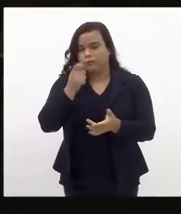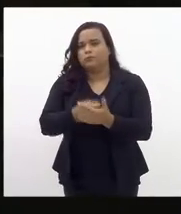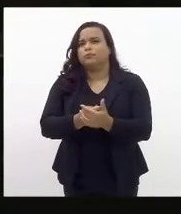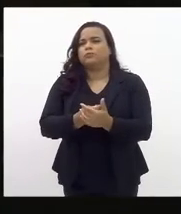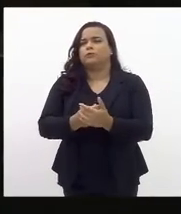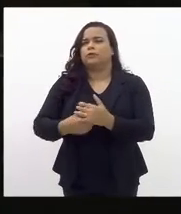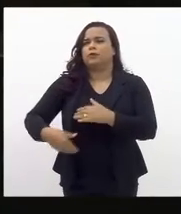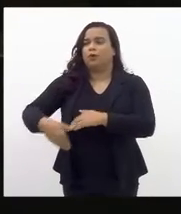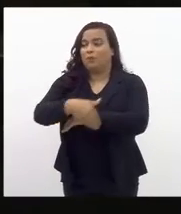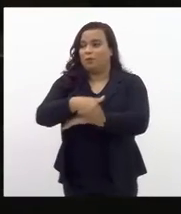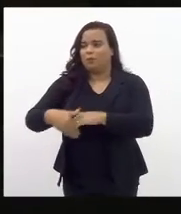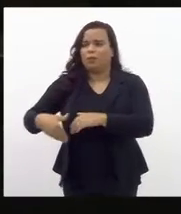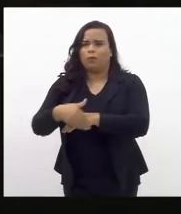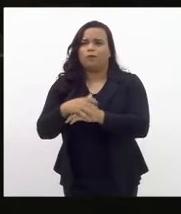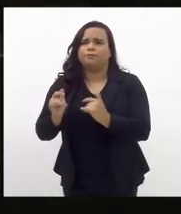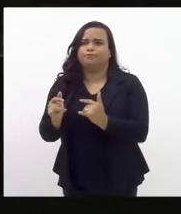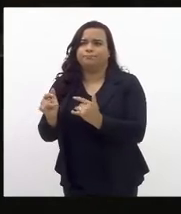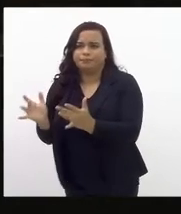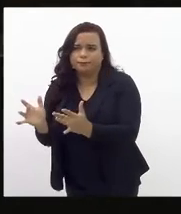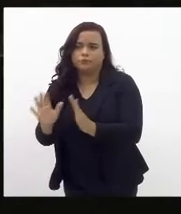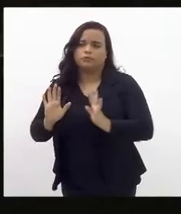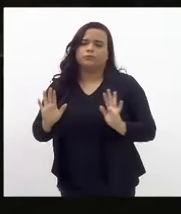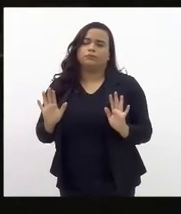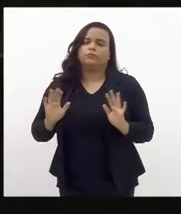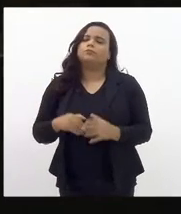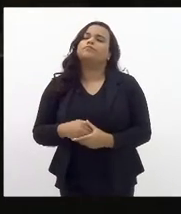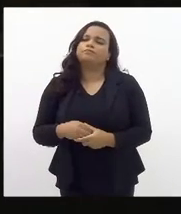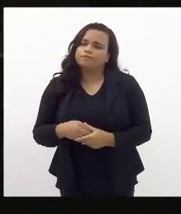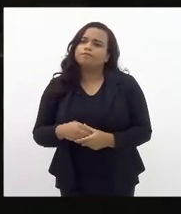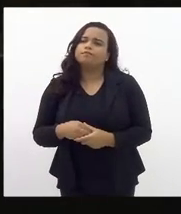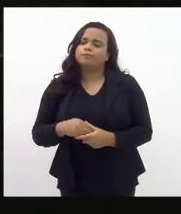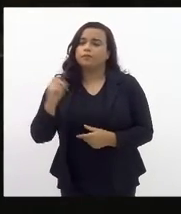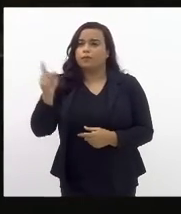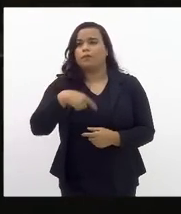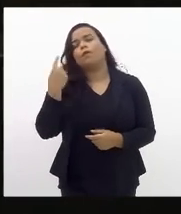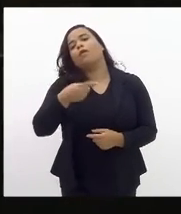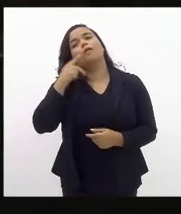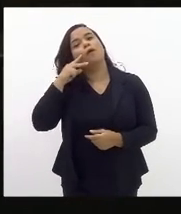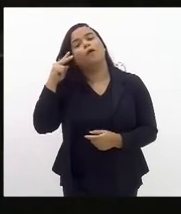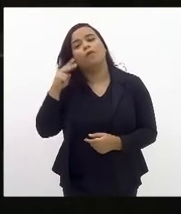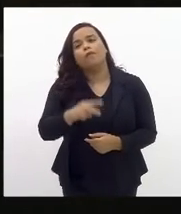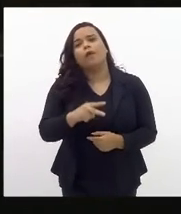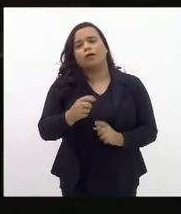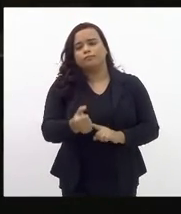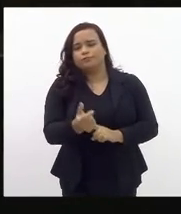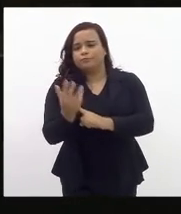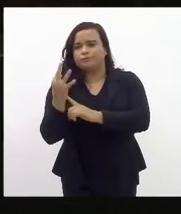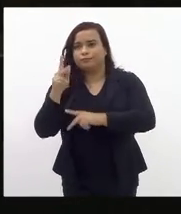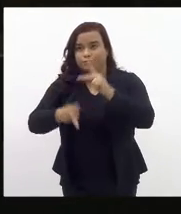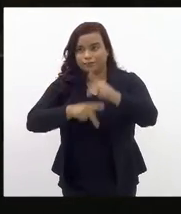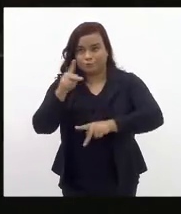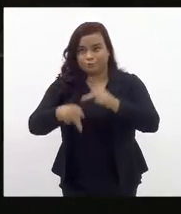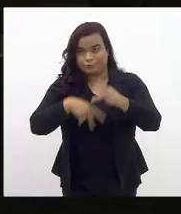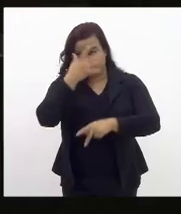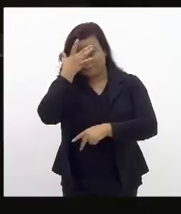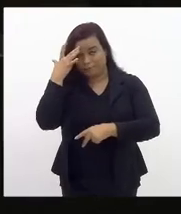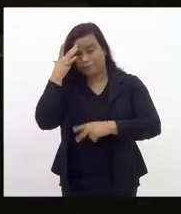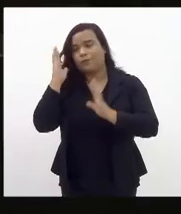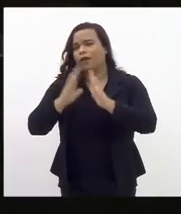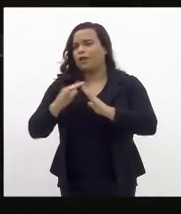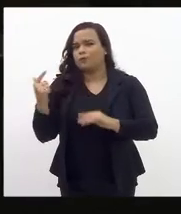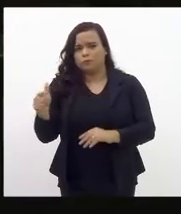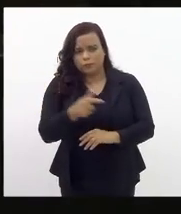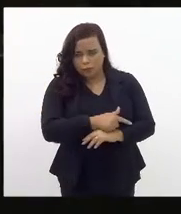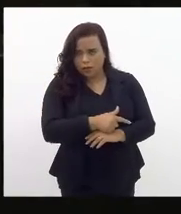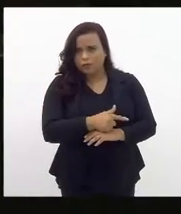situação lamentável. Temos visto que o número da população vivendo em situação de rua